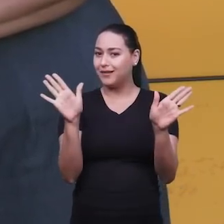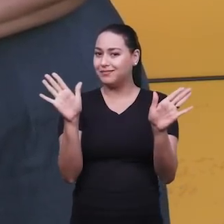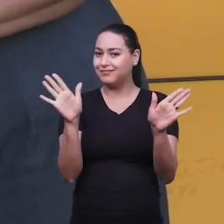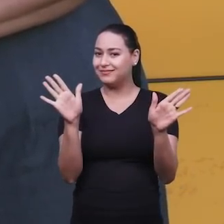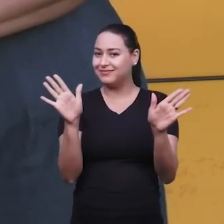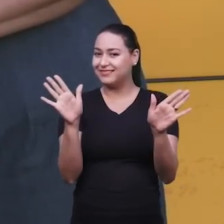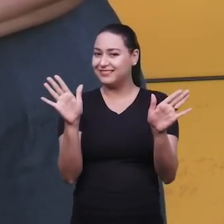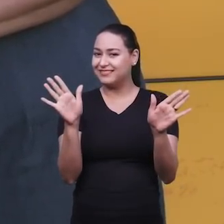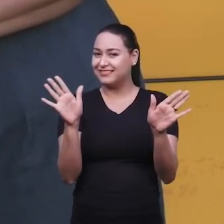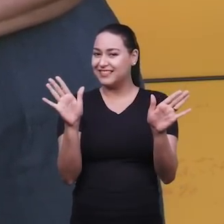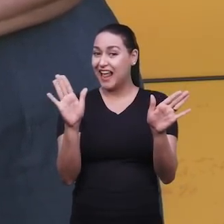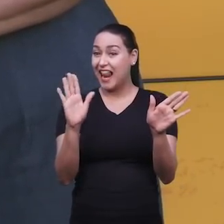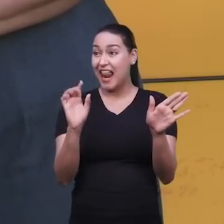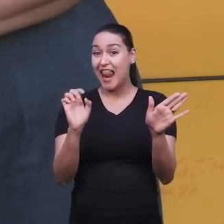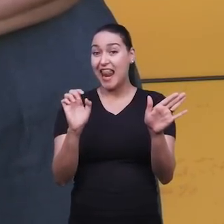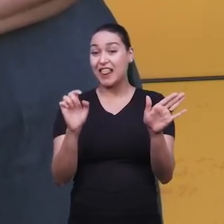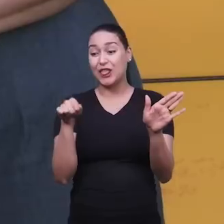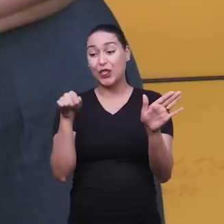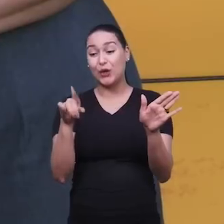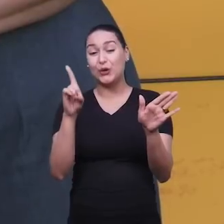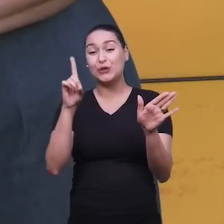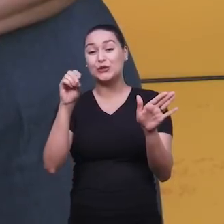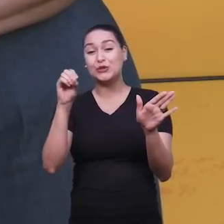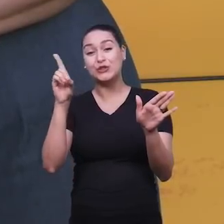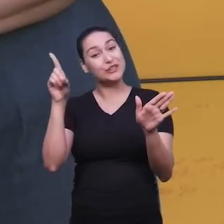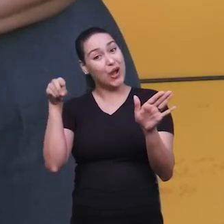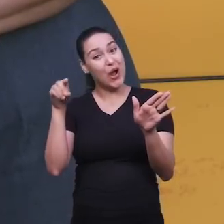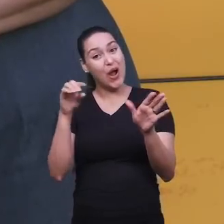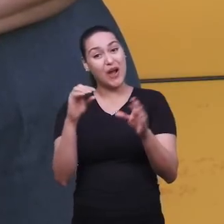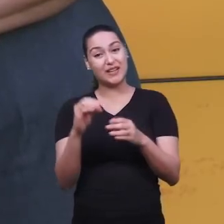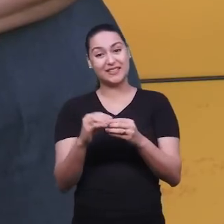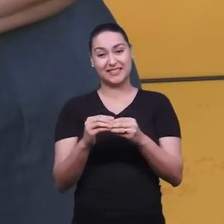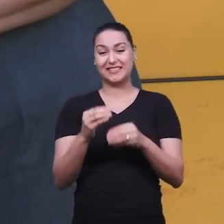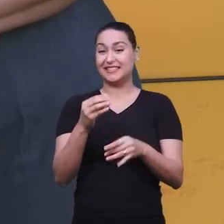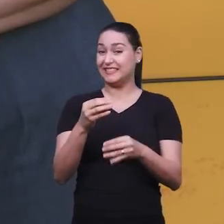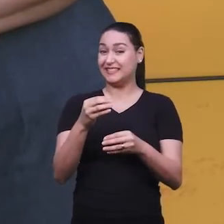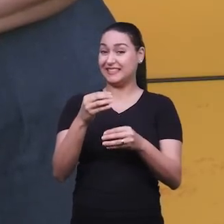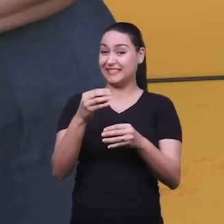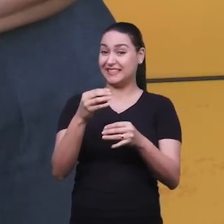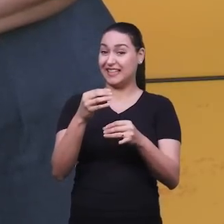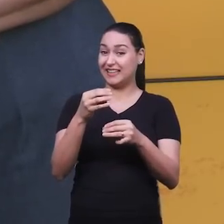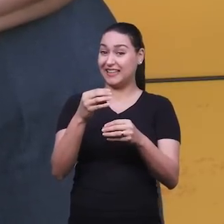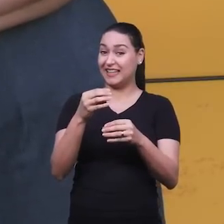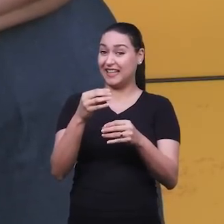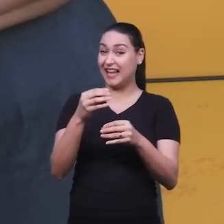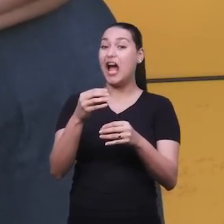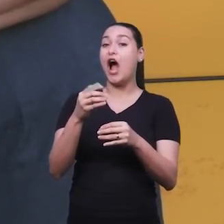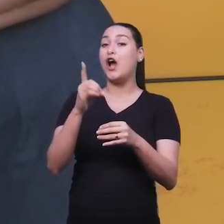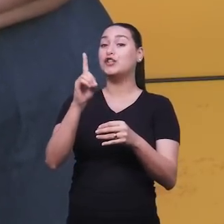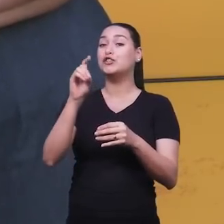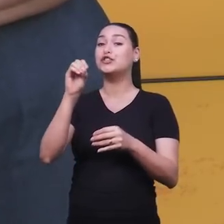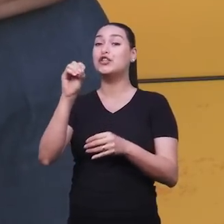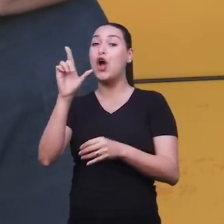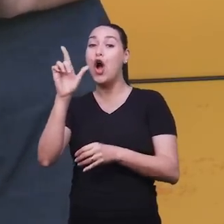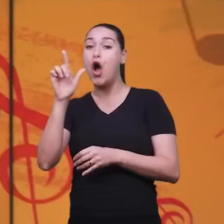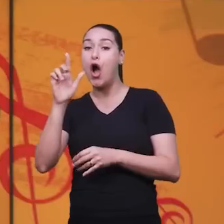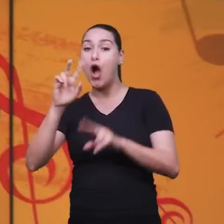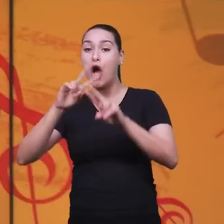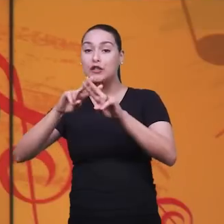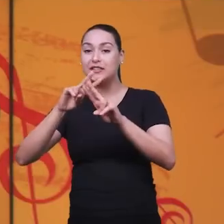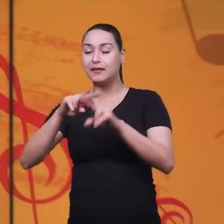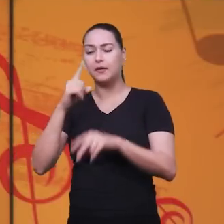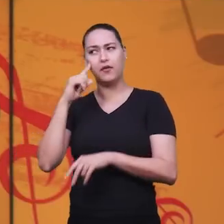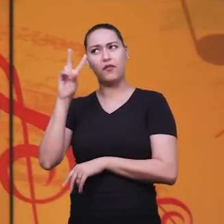aberto lá na notinha Dó para poder tirar essa notinha e ser Dó